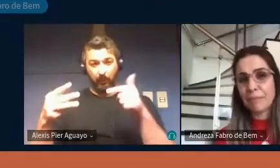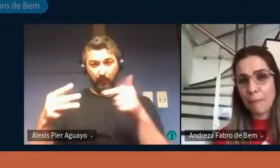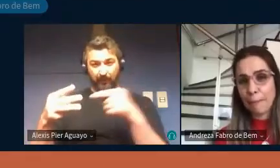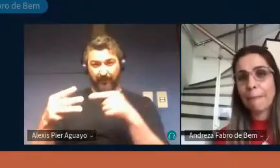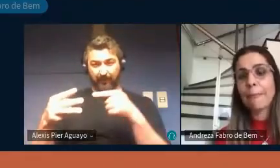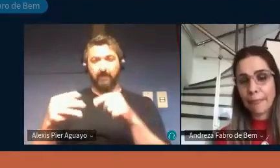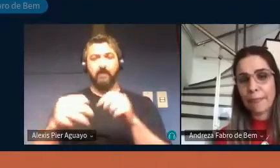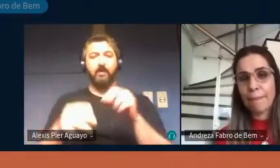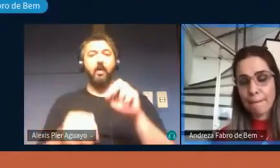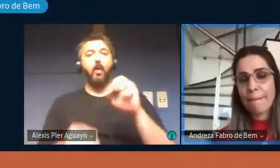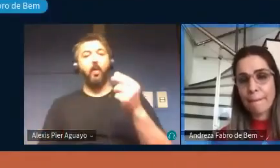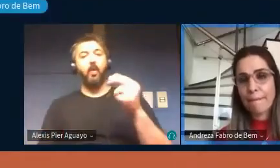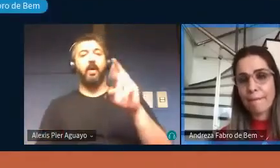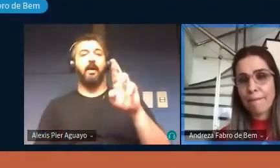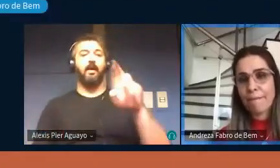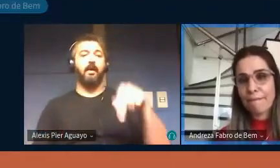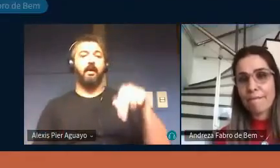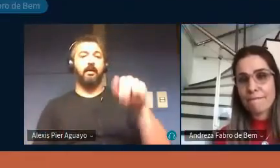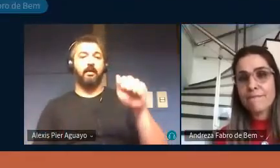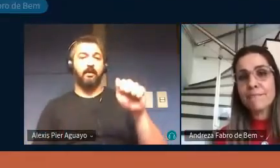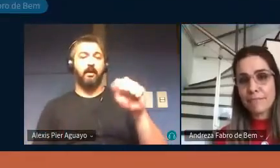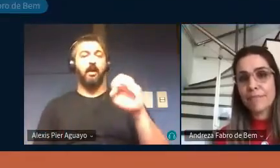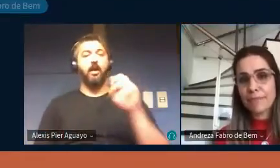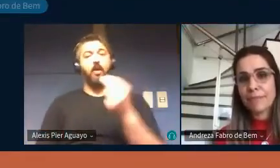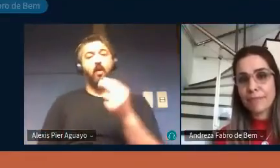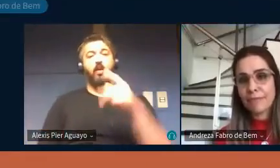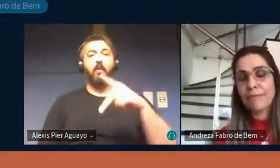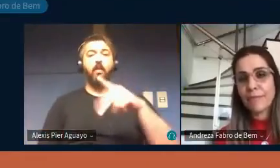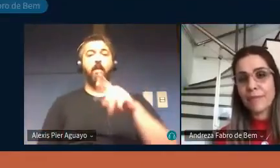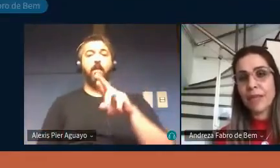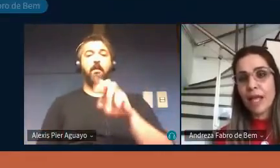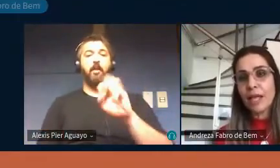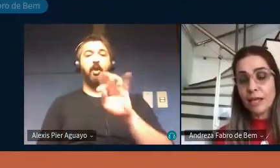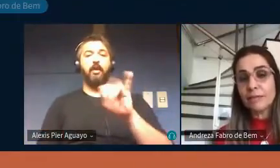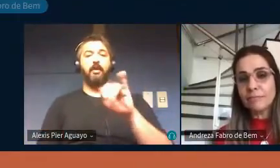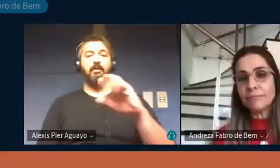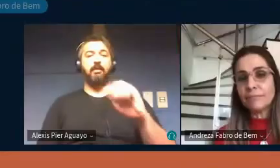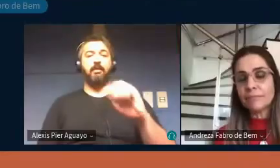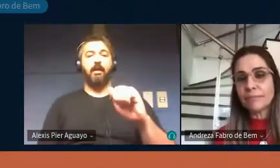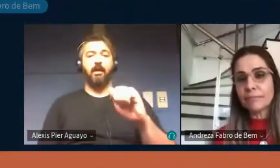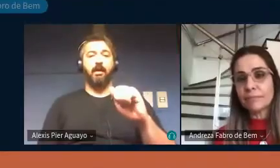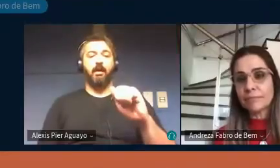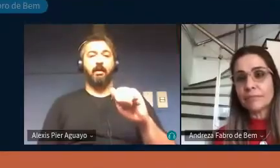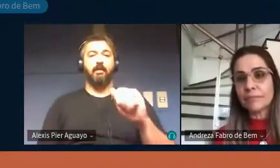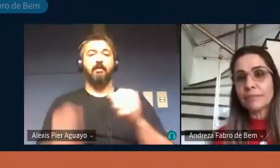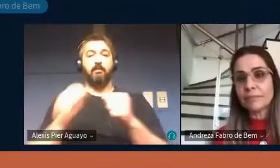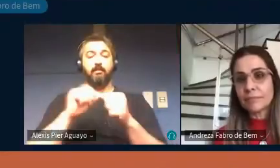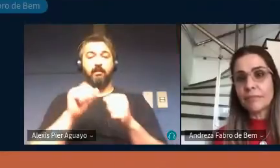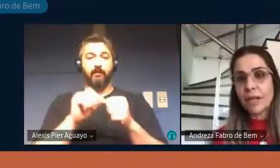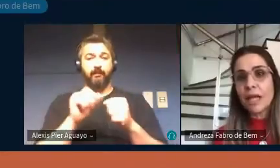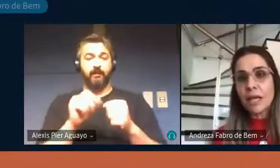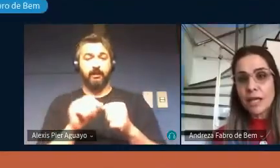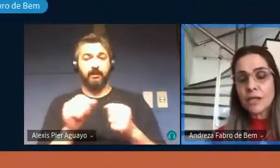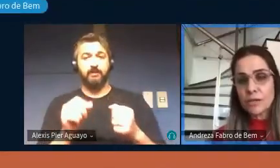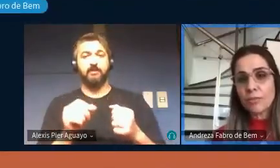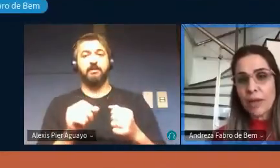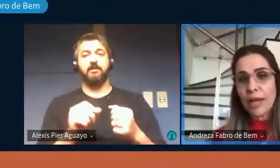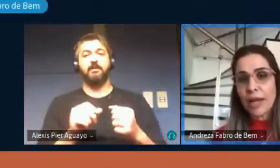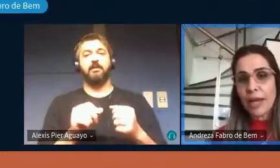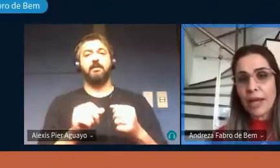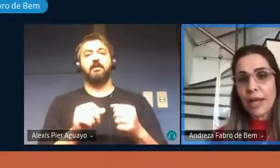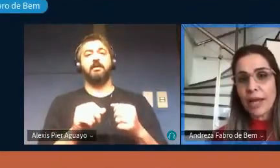RNA ou só com uma capinha proteica, para entender também se é um processo do RNA ou dos spikes,